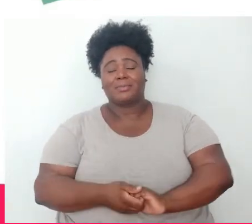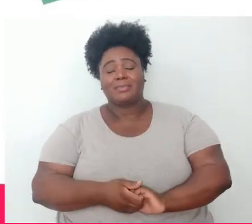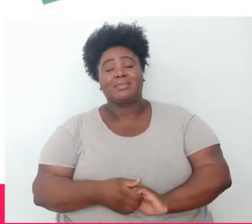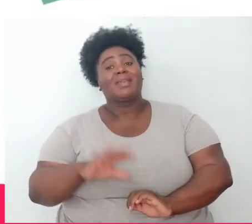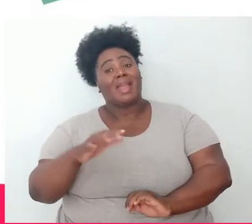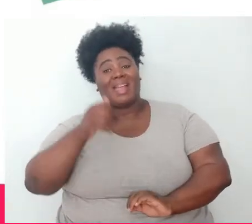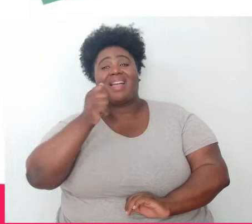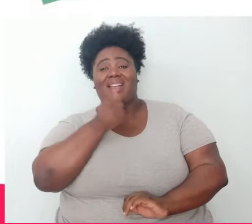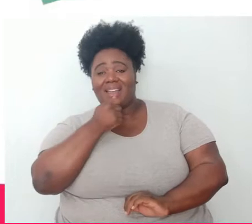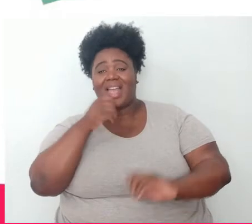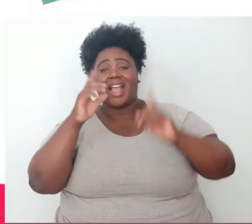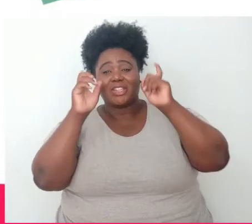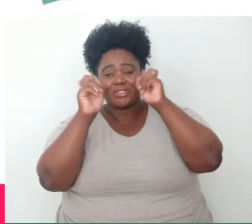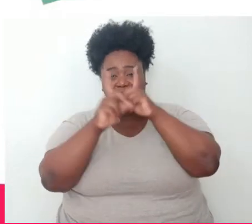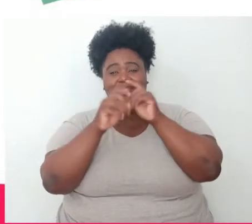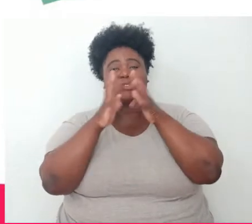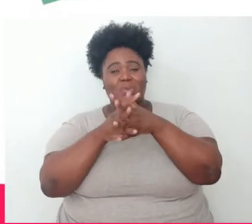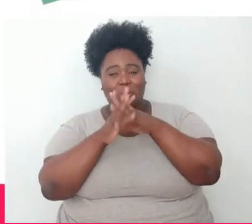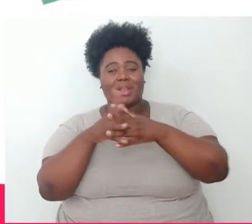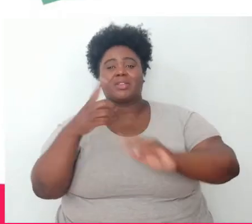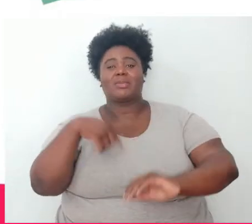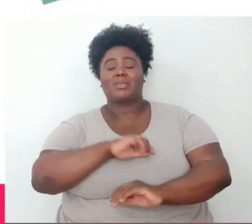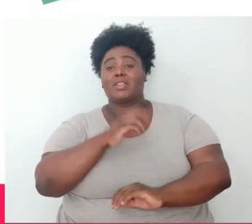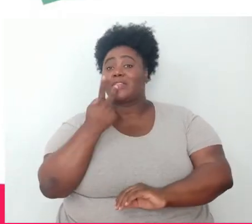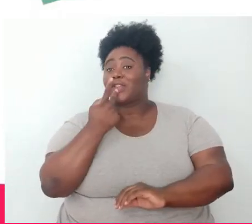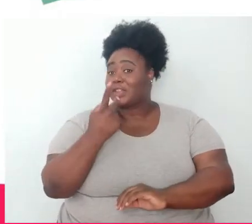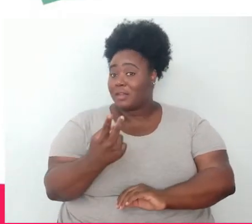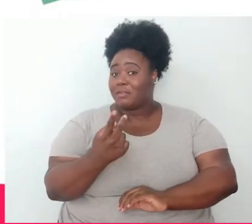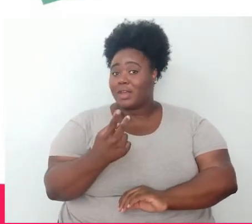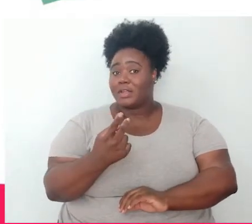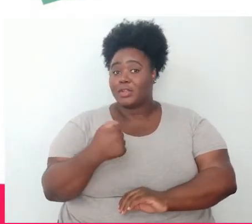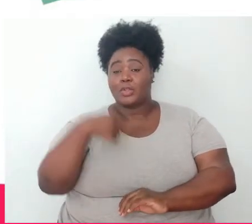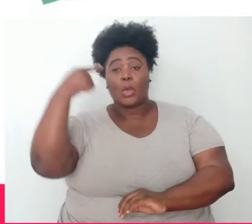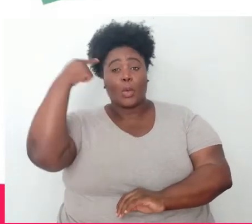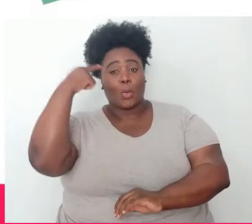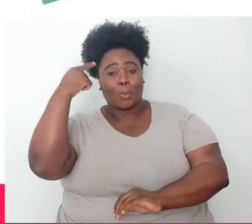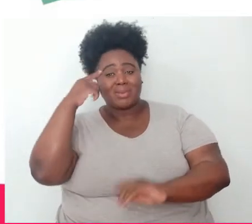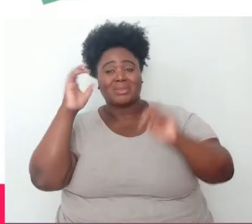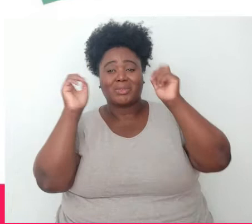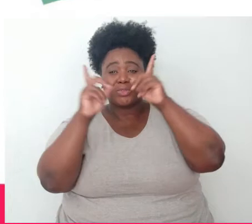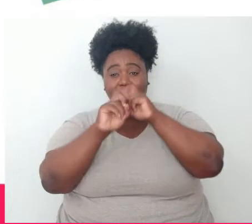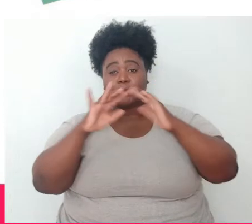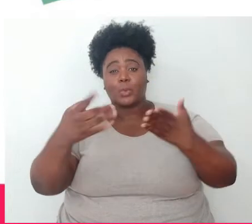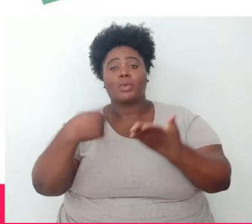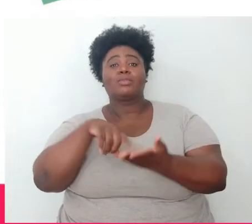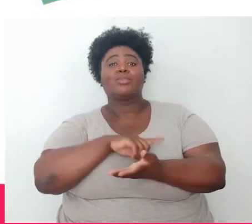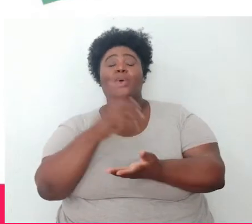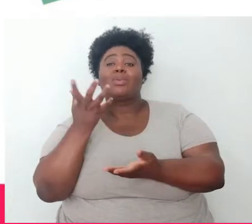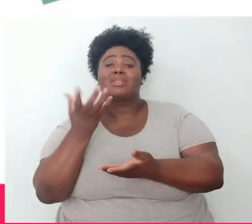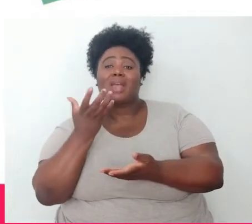Ainda é muito complicado, é muito complexo, né? E a gente está falando de um pensamento complexo quando a gente quer